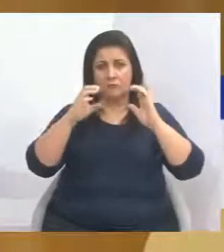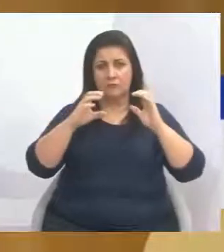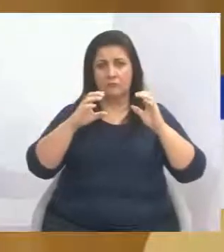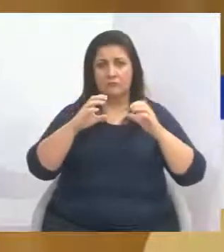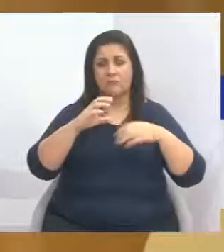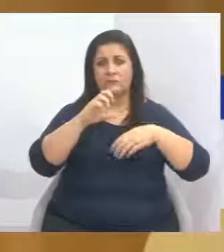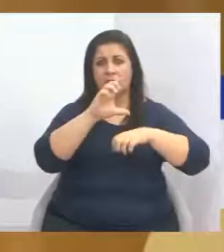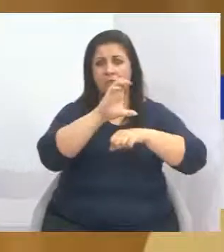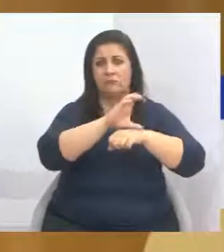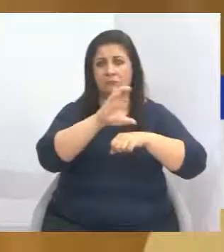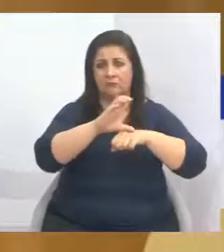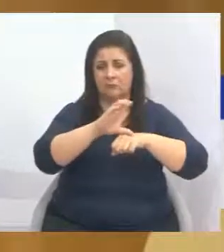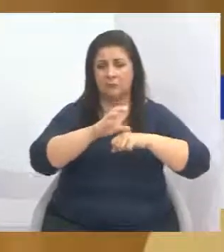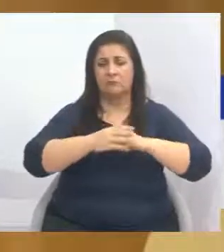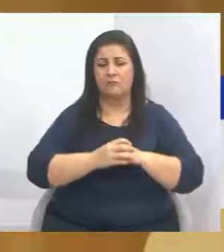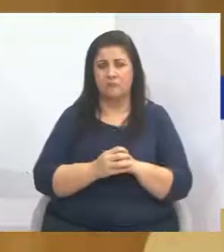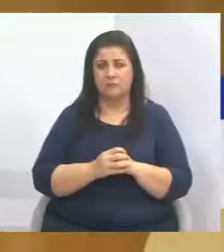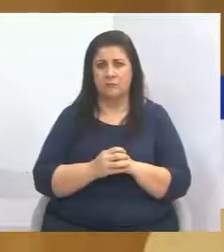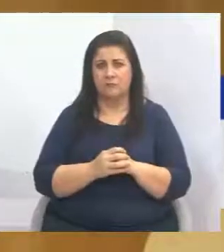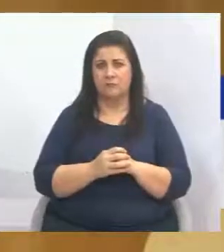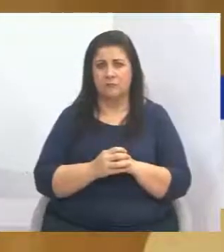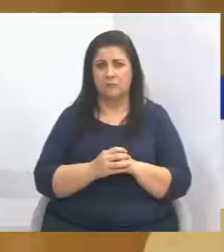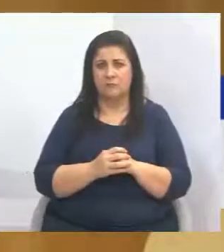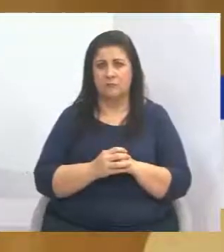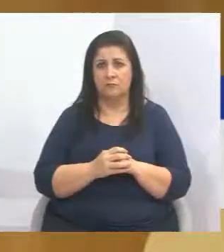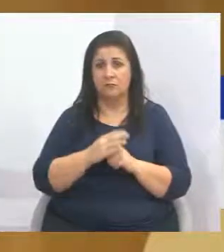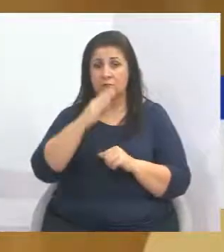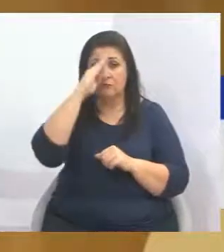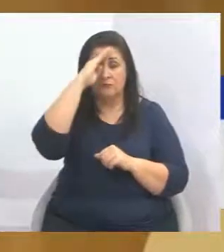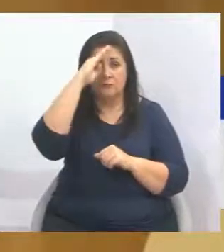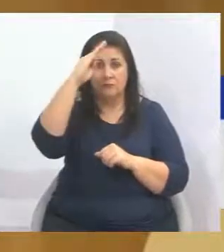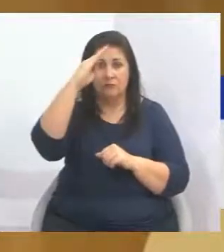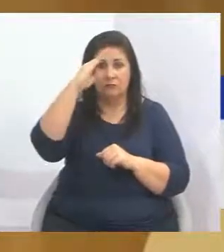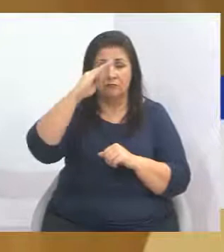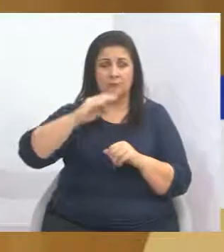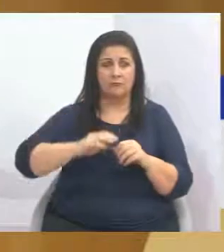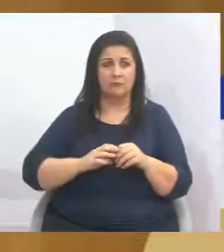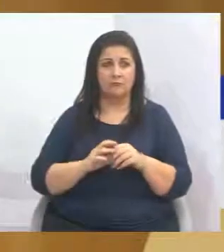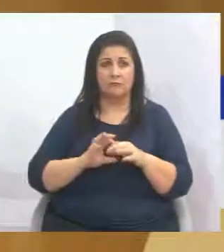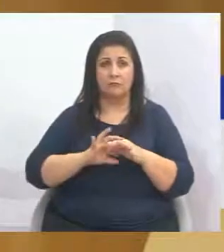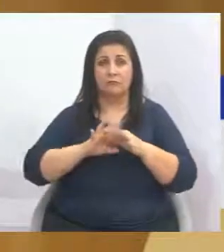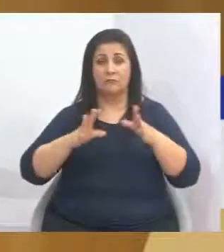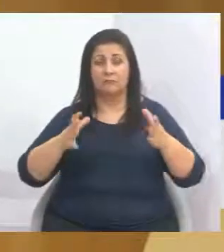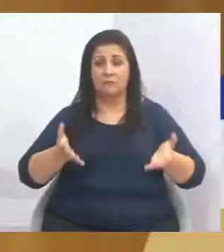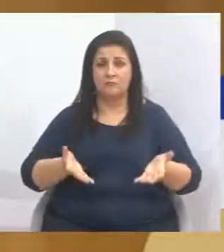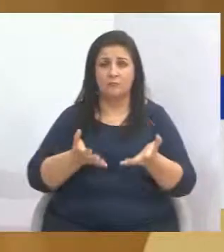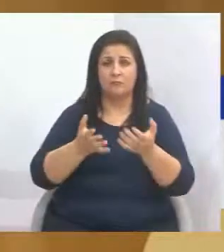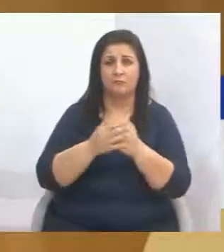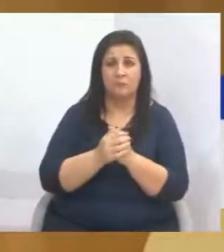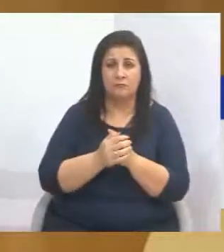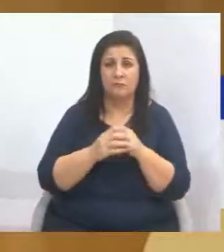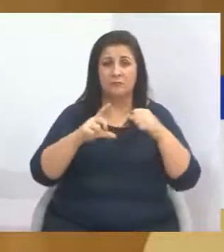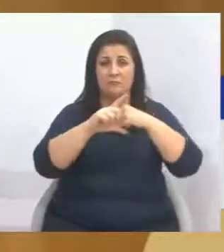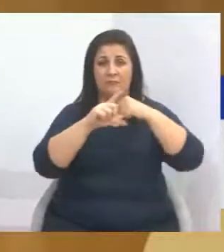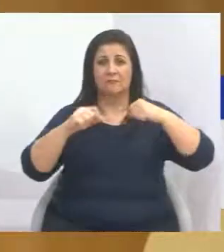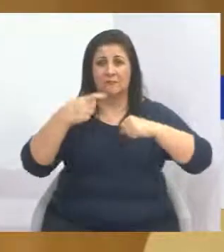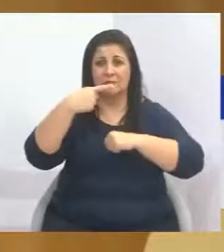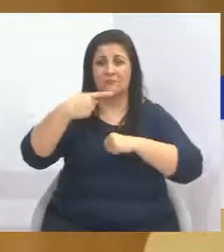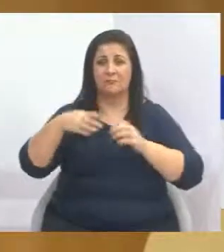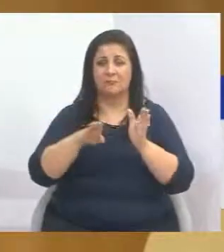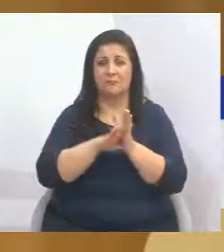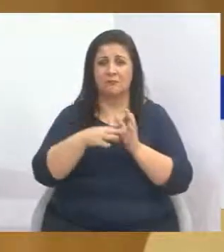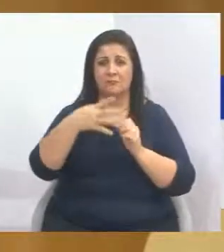livre iniciativa privada. O princípio da livre iniciativa consta tanto no artigo 1º e